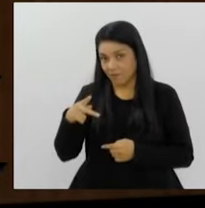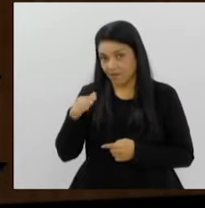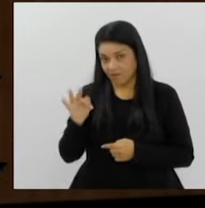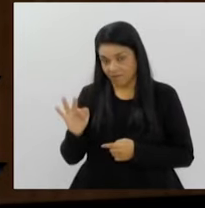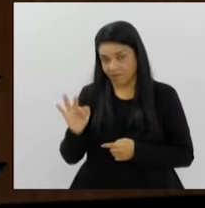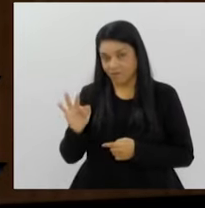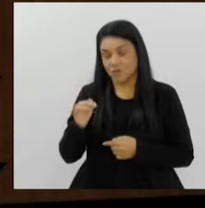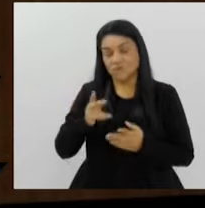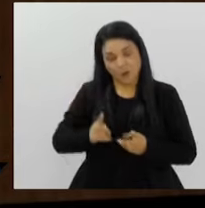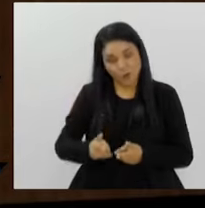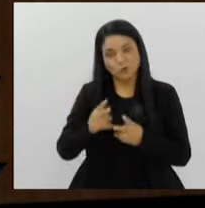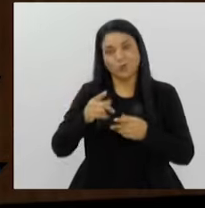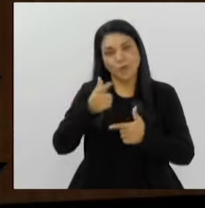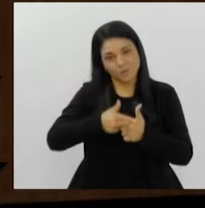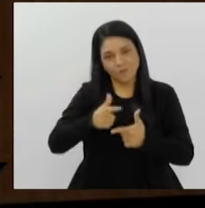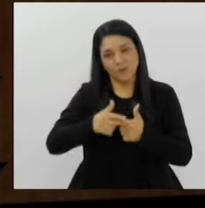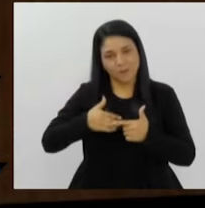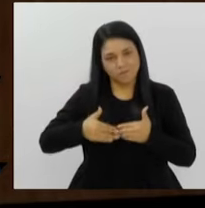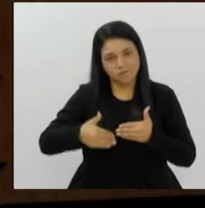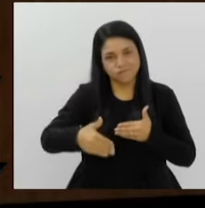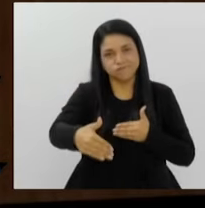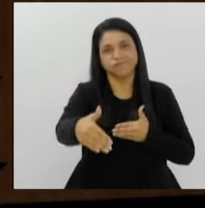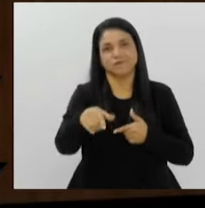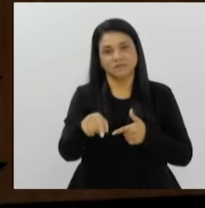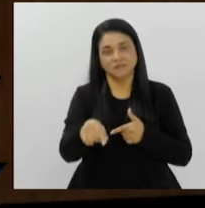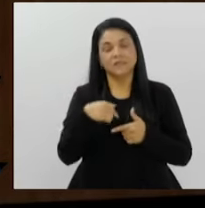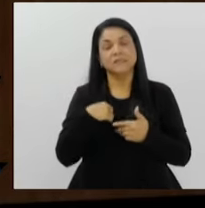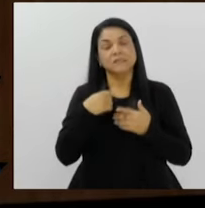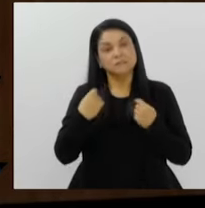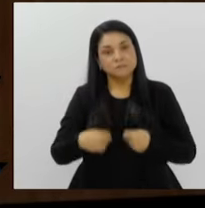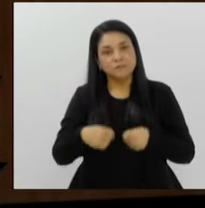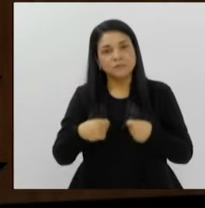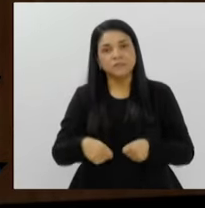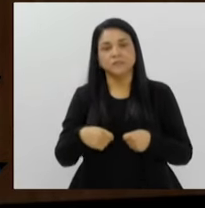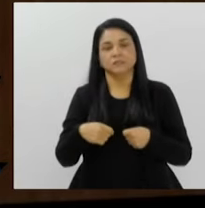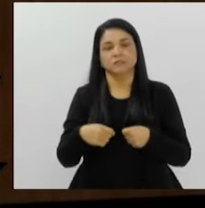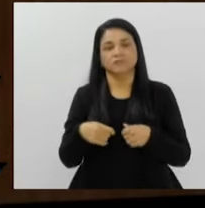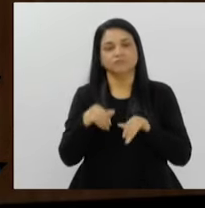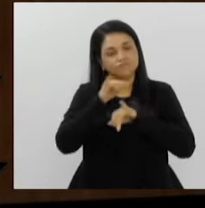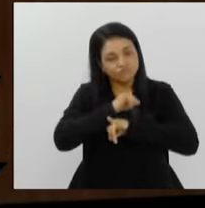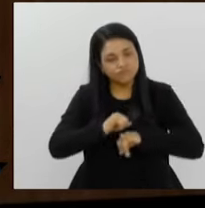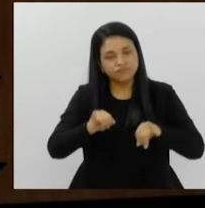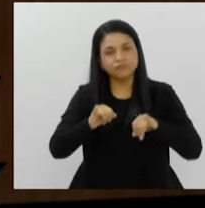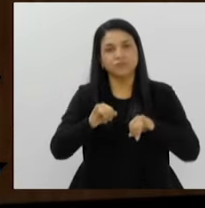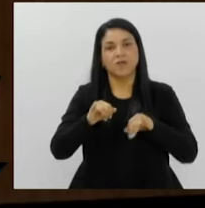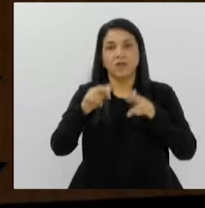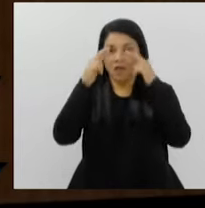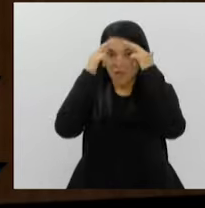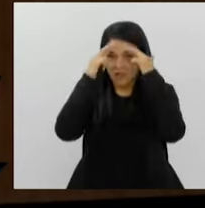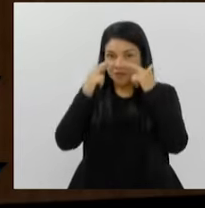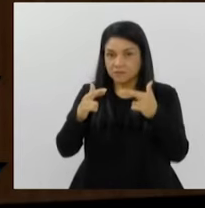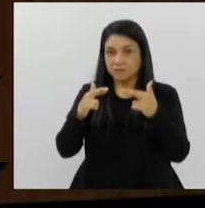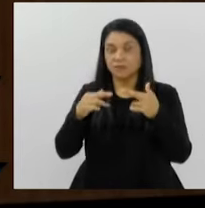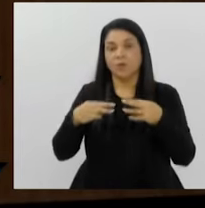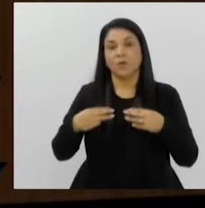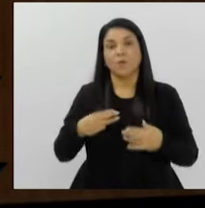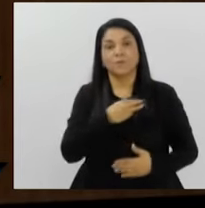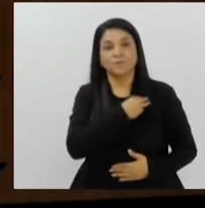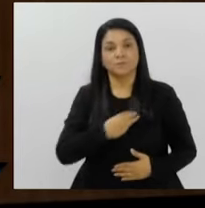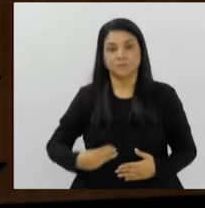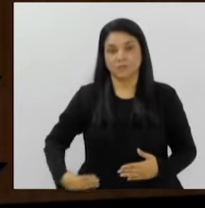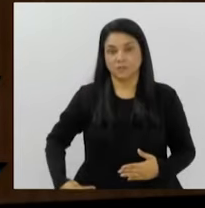dirigir com o máximo respeito neste momento ao ministro do Supremo Tribunal